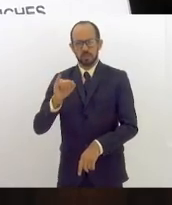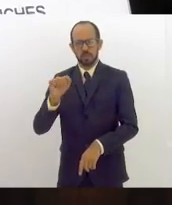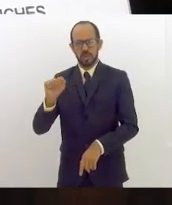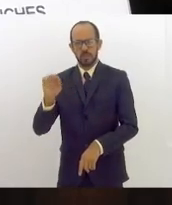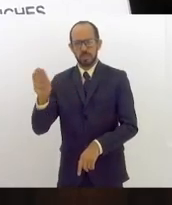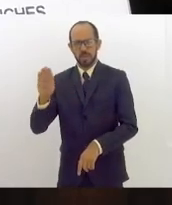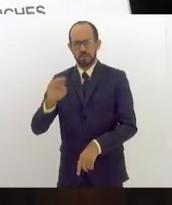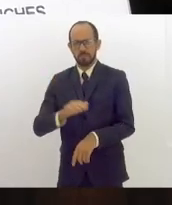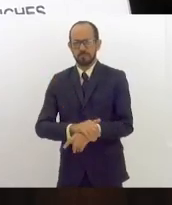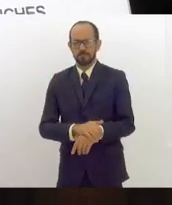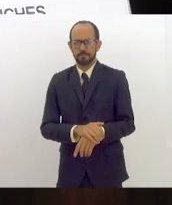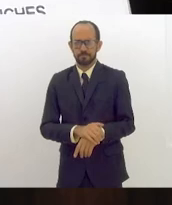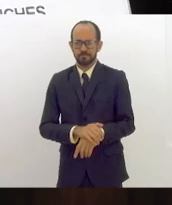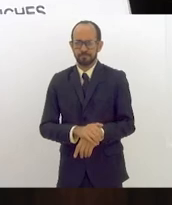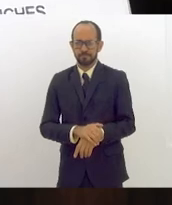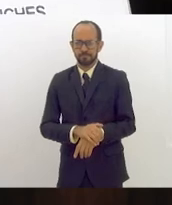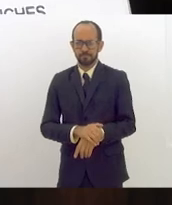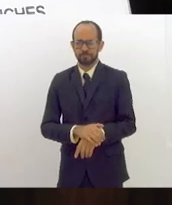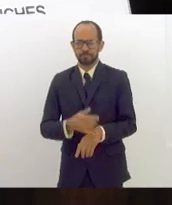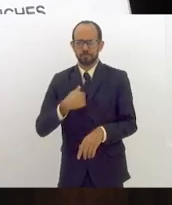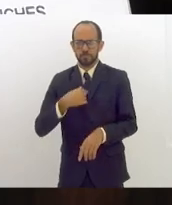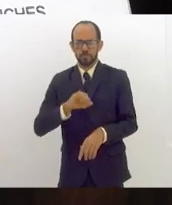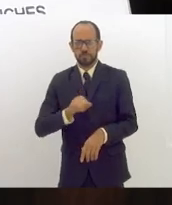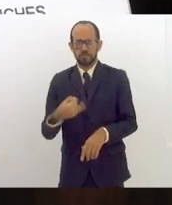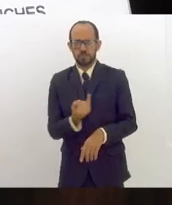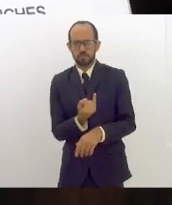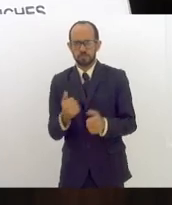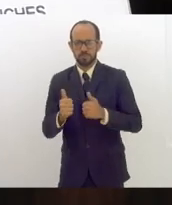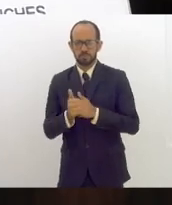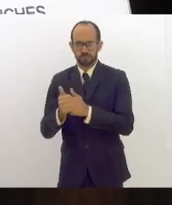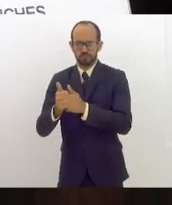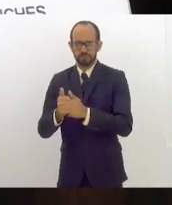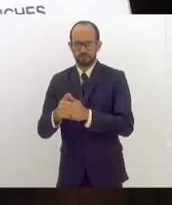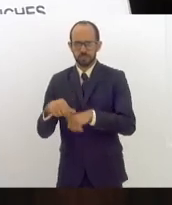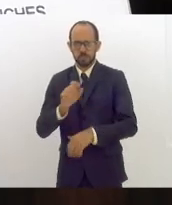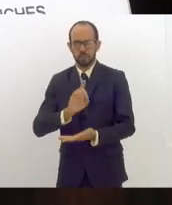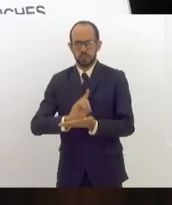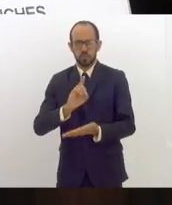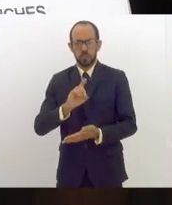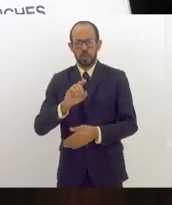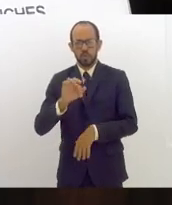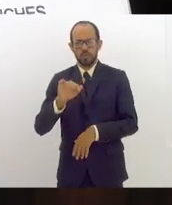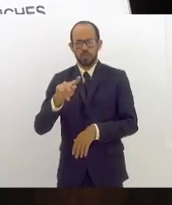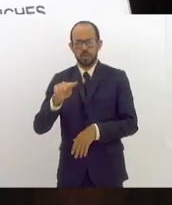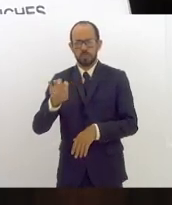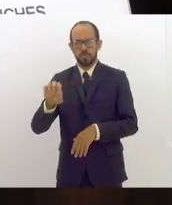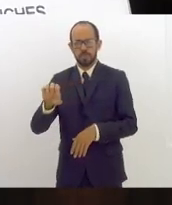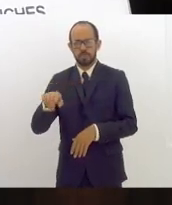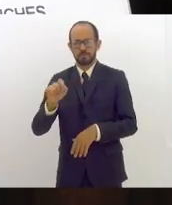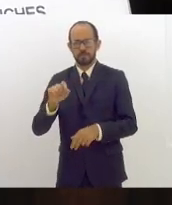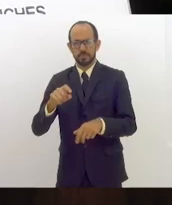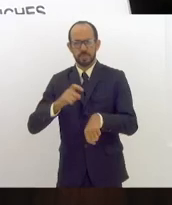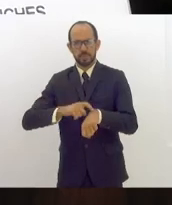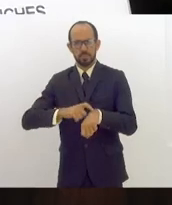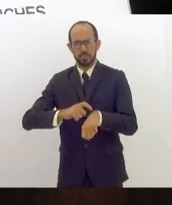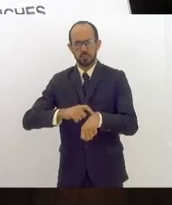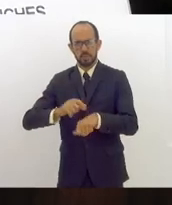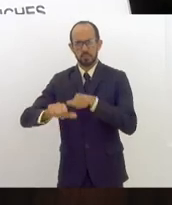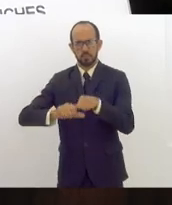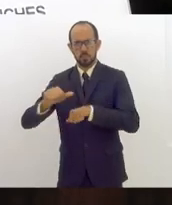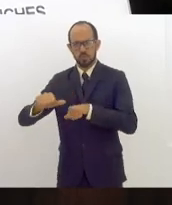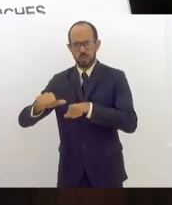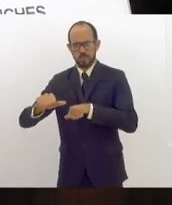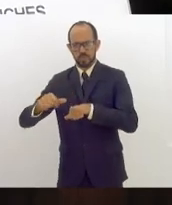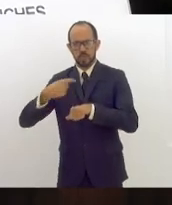Federal de acompanhar a gestão do Dr Felipe Santa Cruz e aí na que processo de transição houve